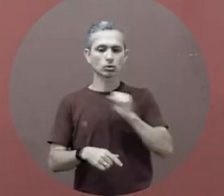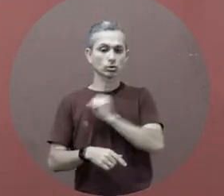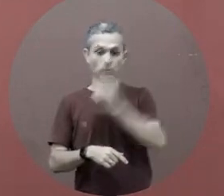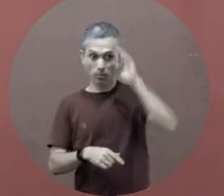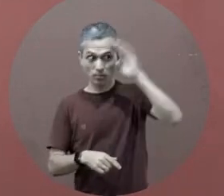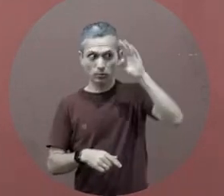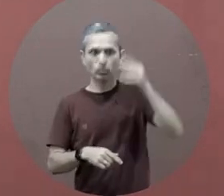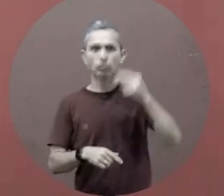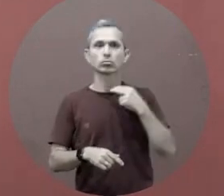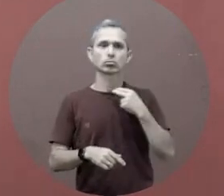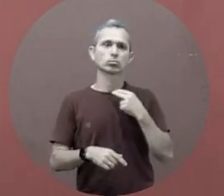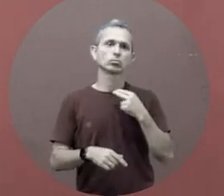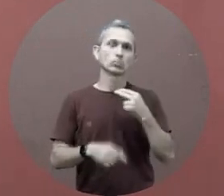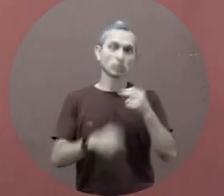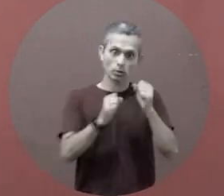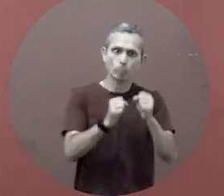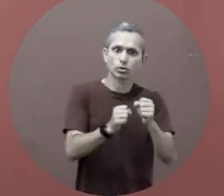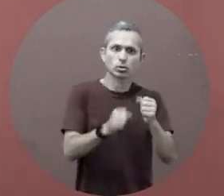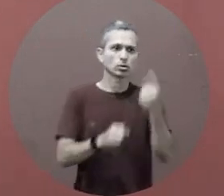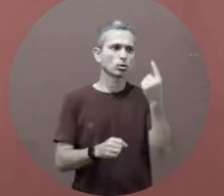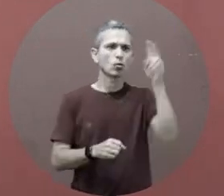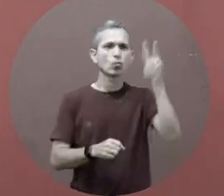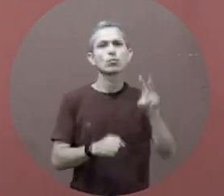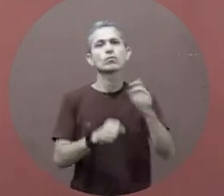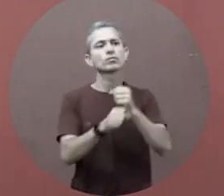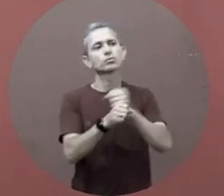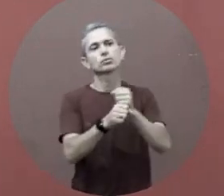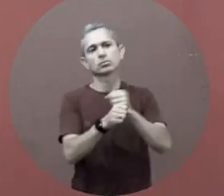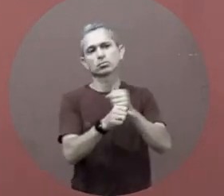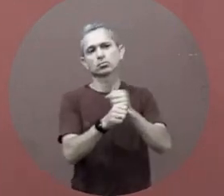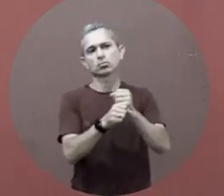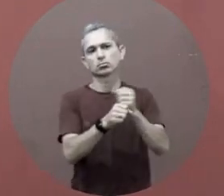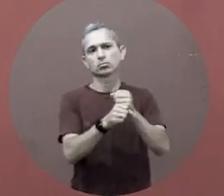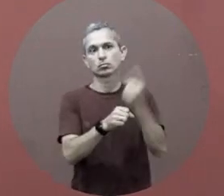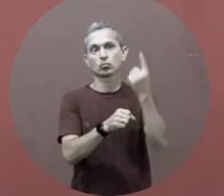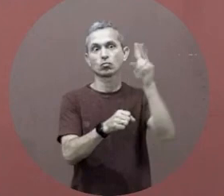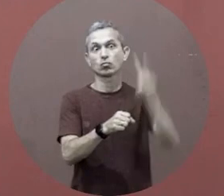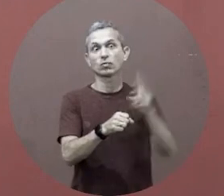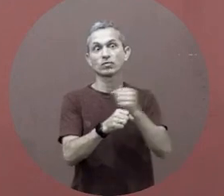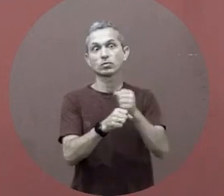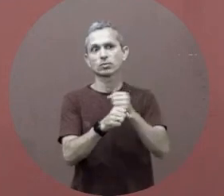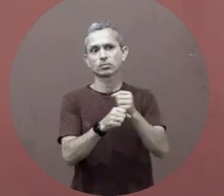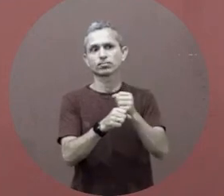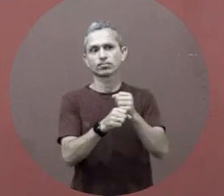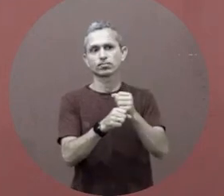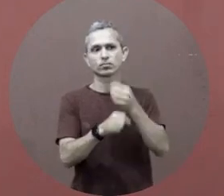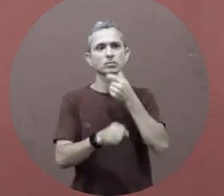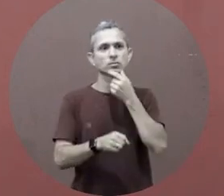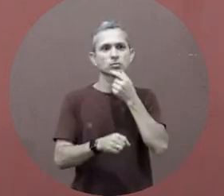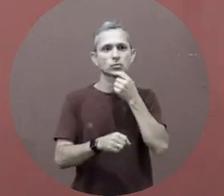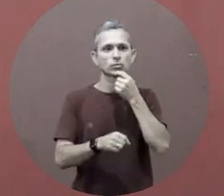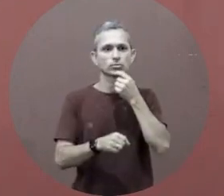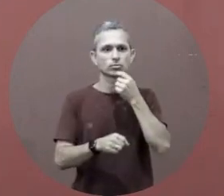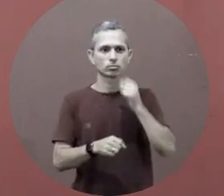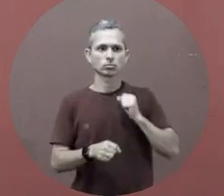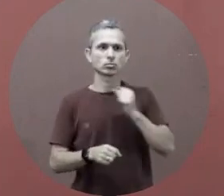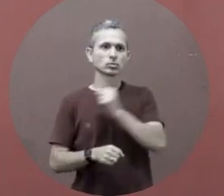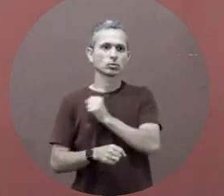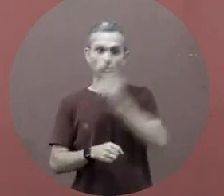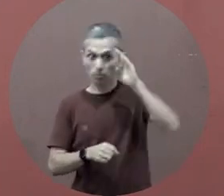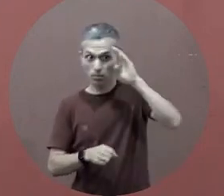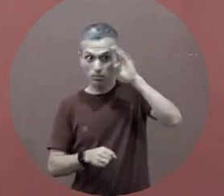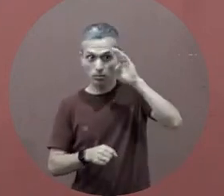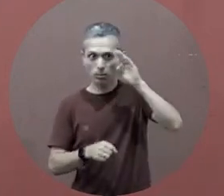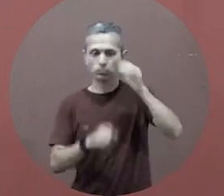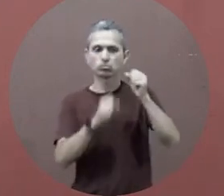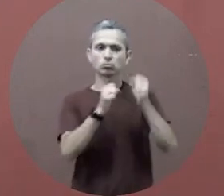chamado Santo dos Santos, que era o lugar tido como lugar santíssimo, da plena habitação do Senhor. E